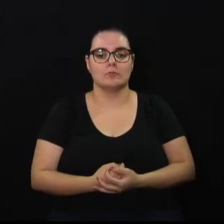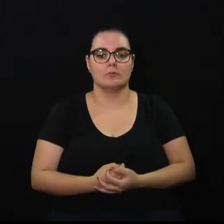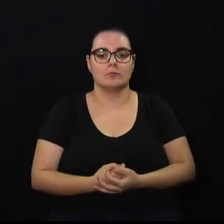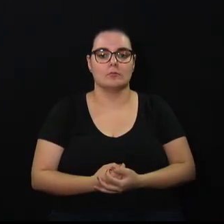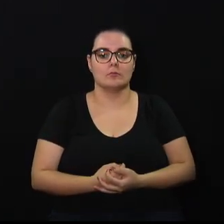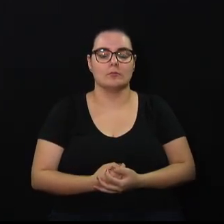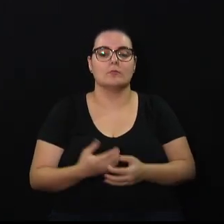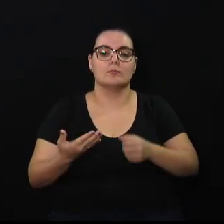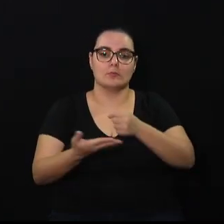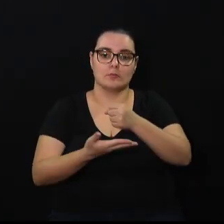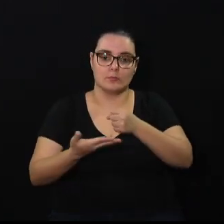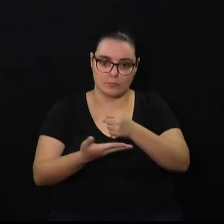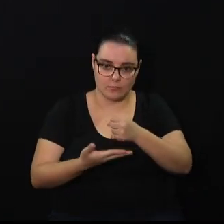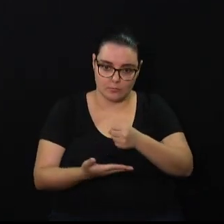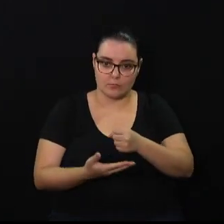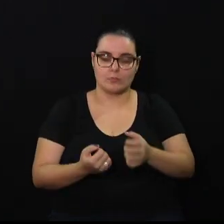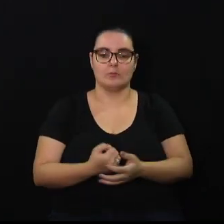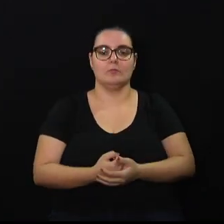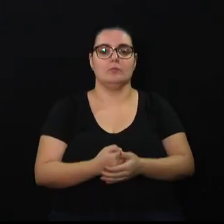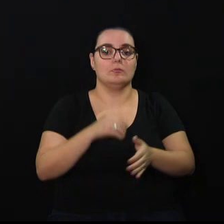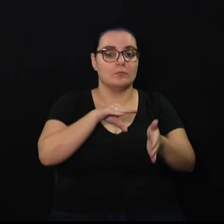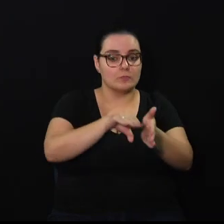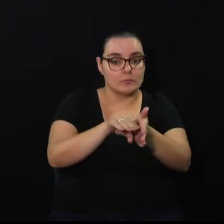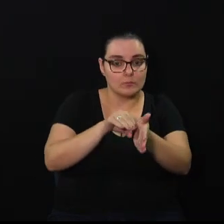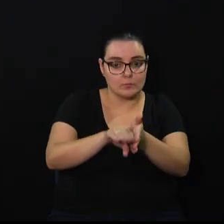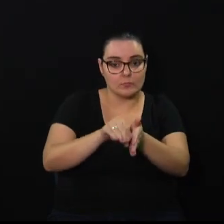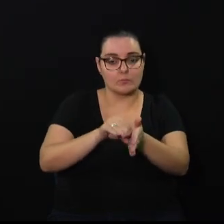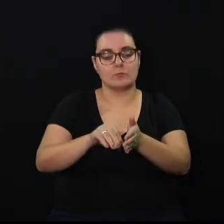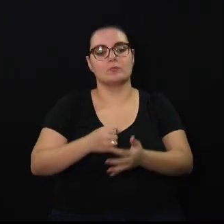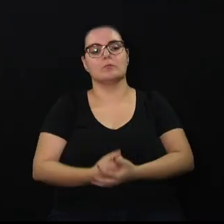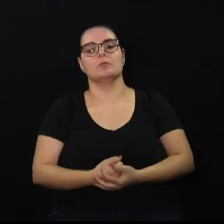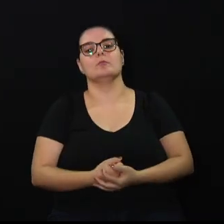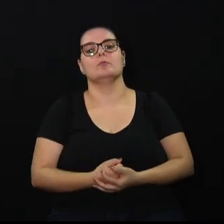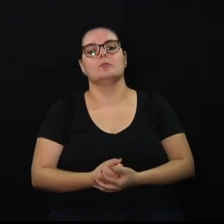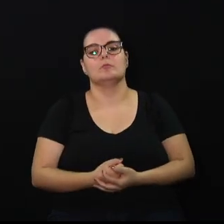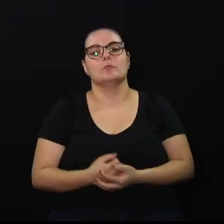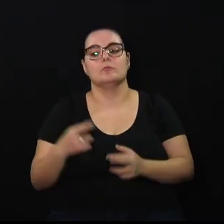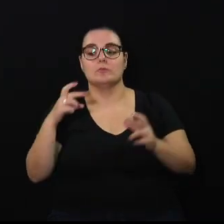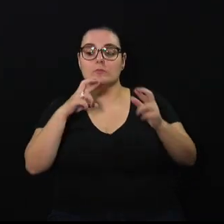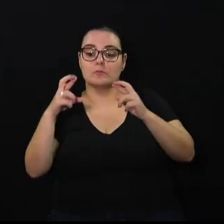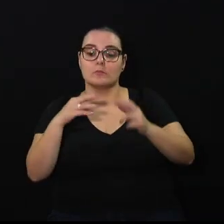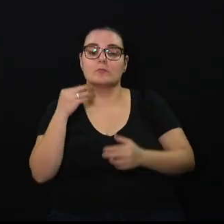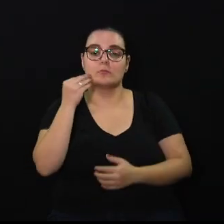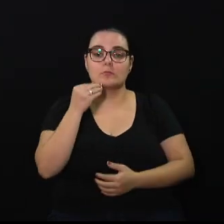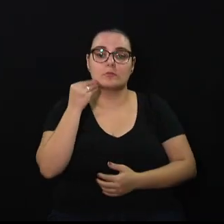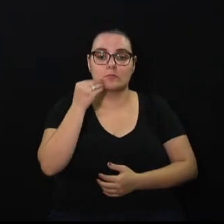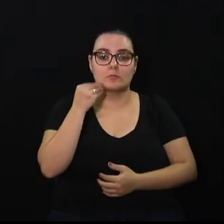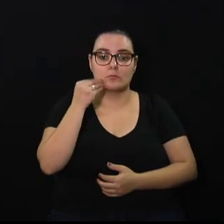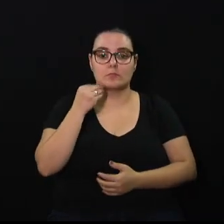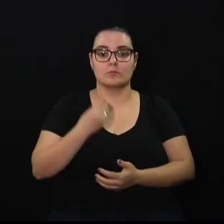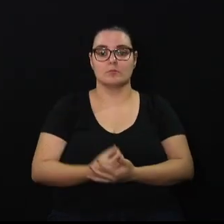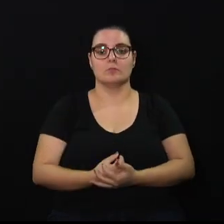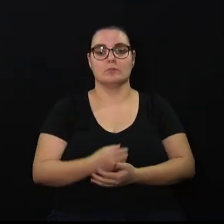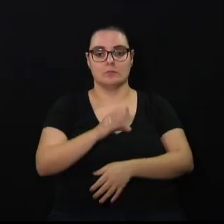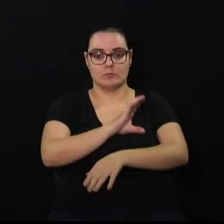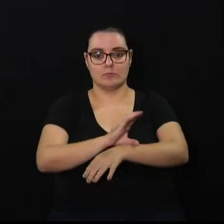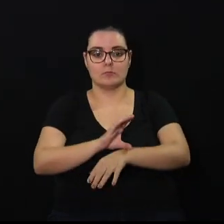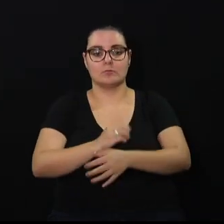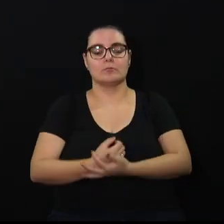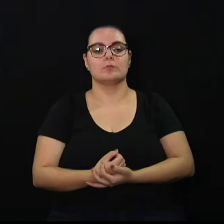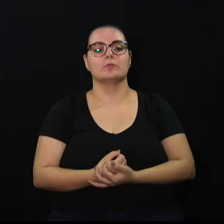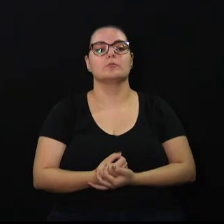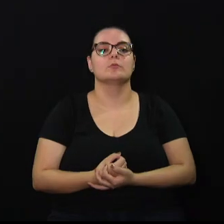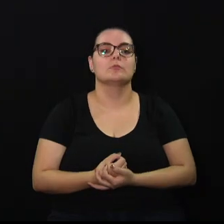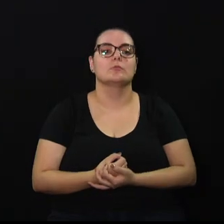baseados em evidências científicas está inclusive na análise experimental é do comportamento tá